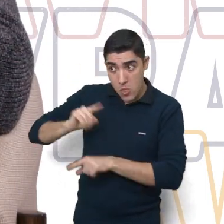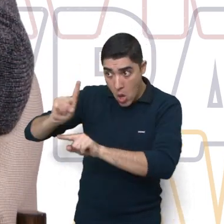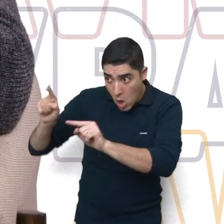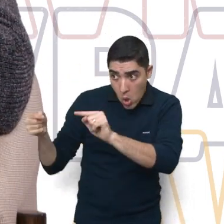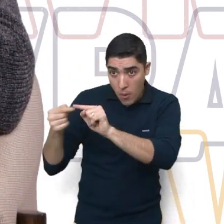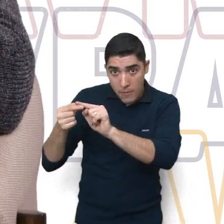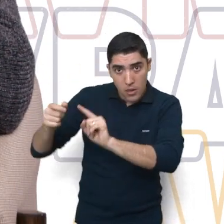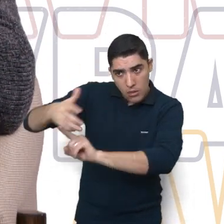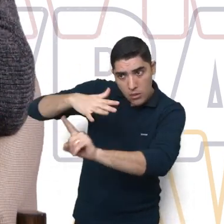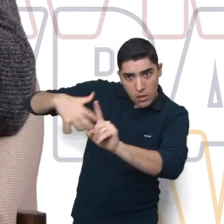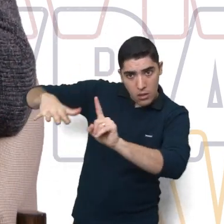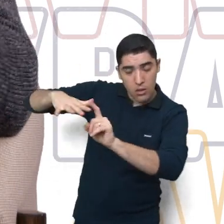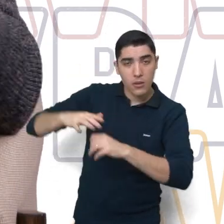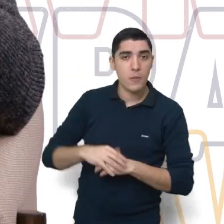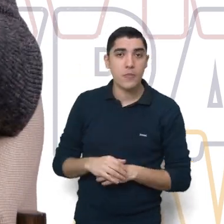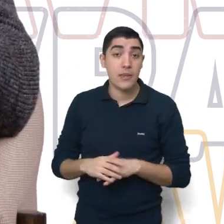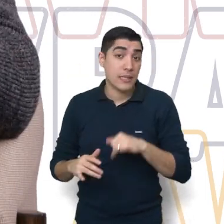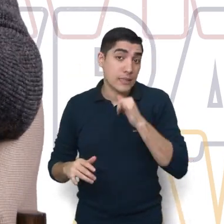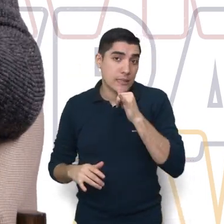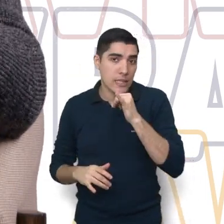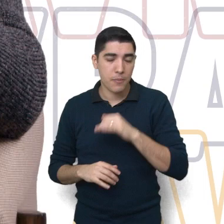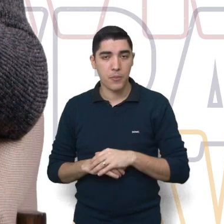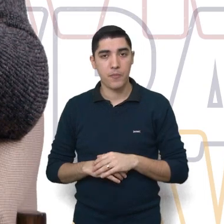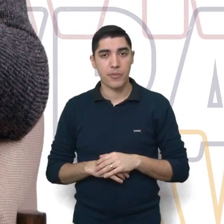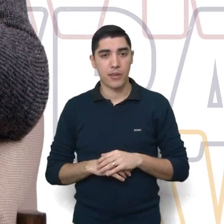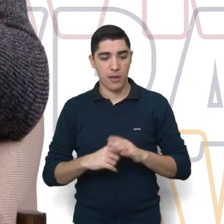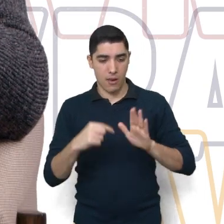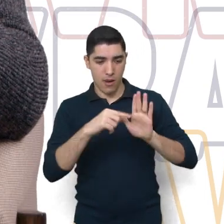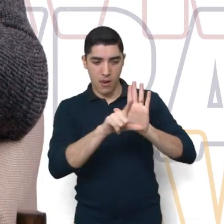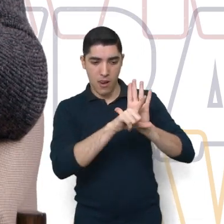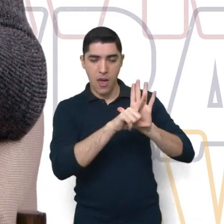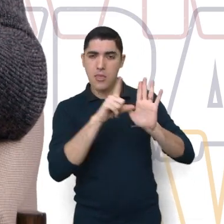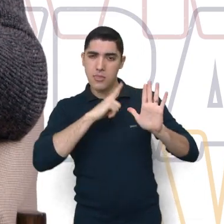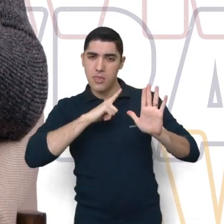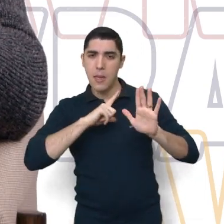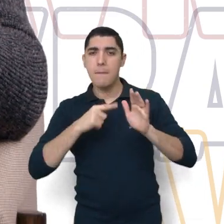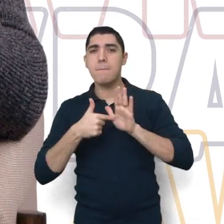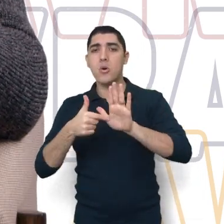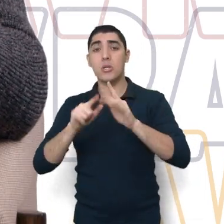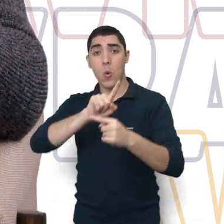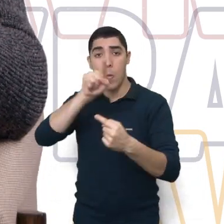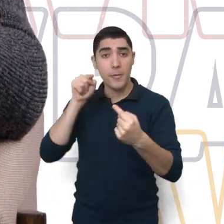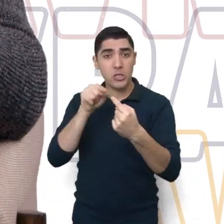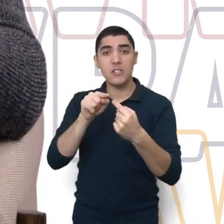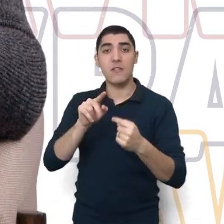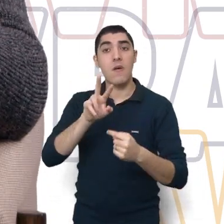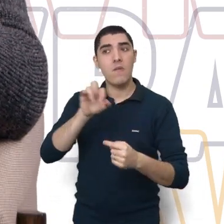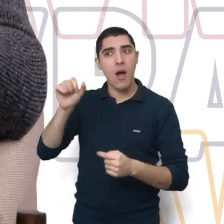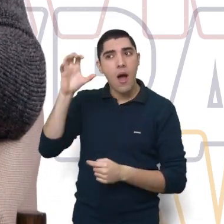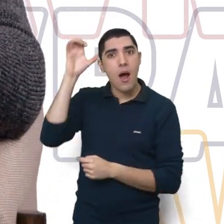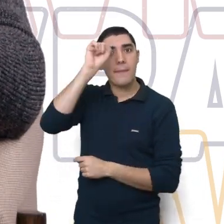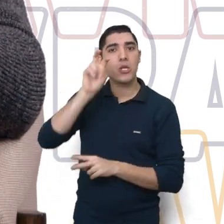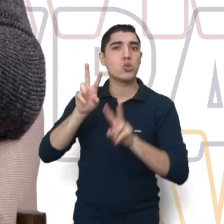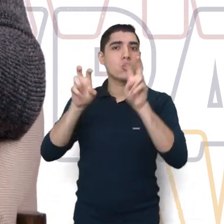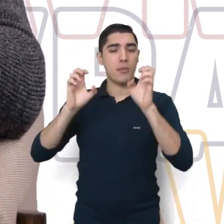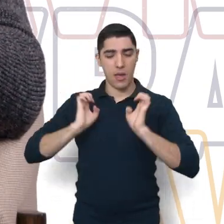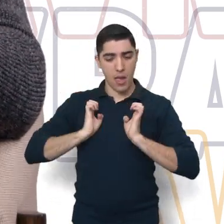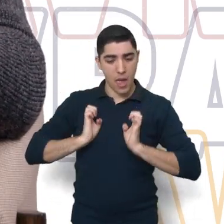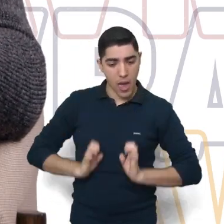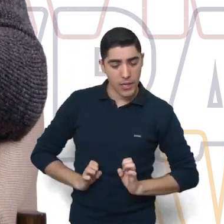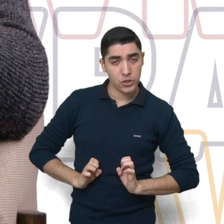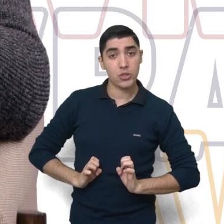nosso dia a dia então quando a gente olha né os objetivos que vão levar a uma ética